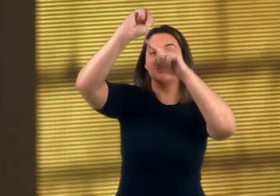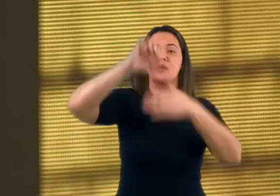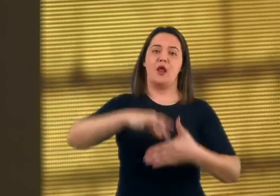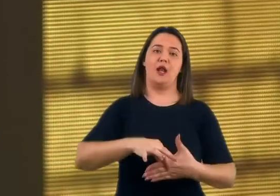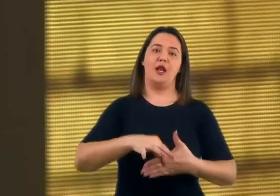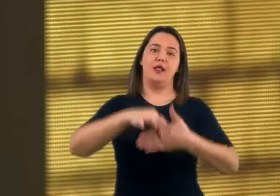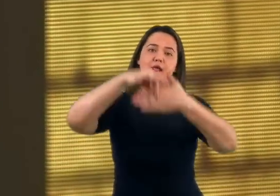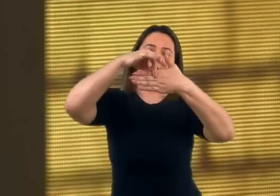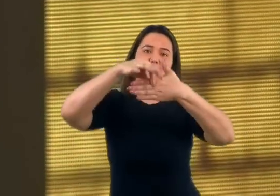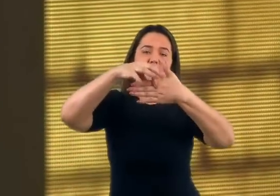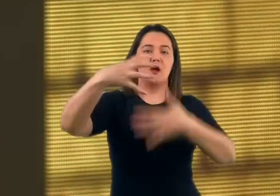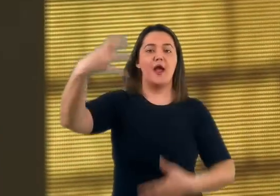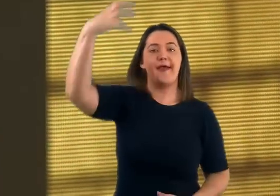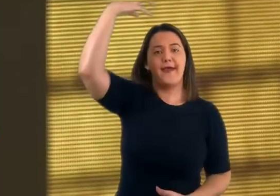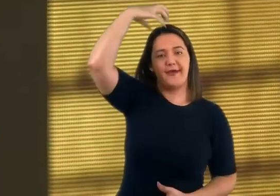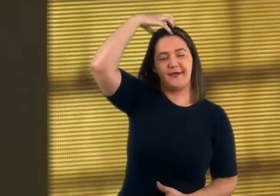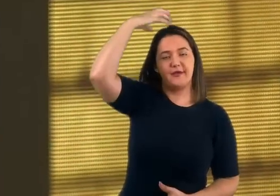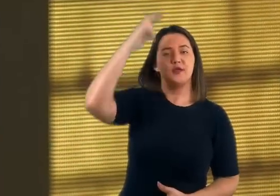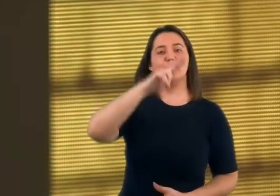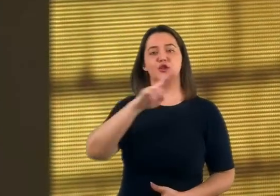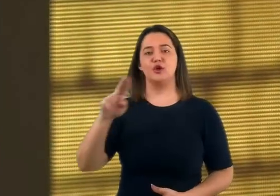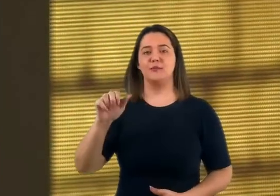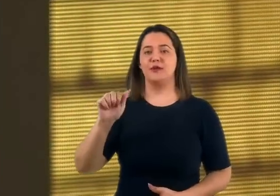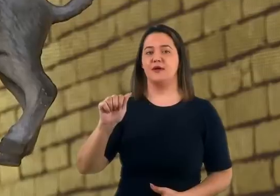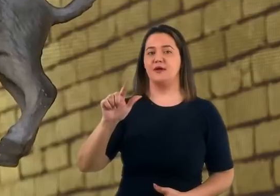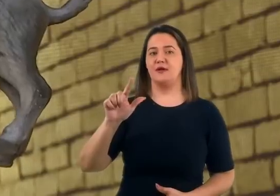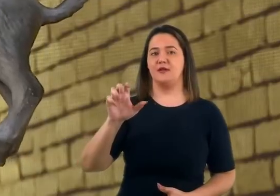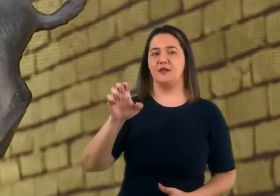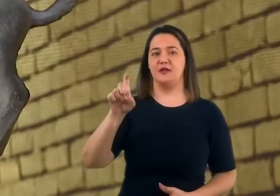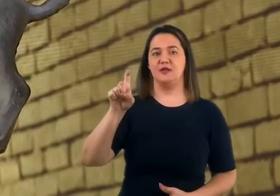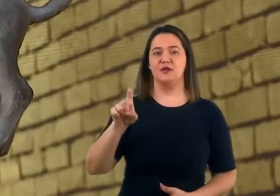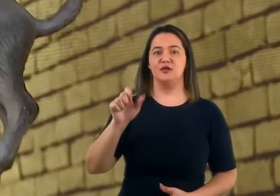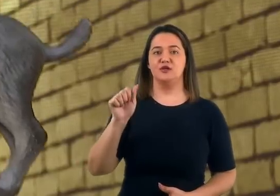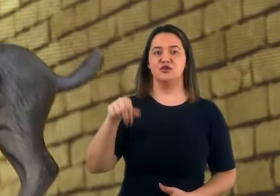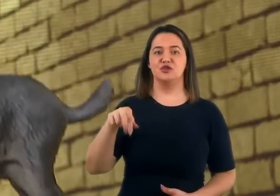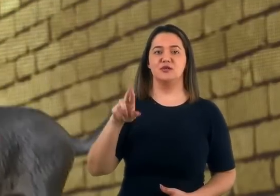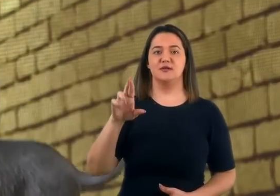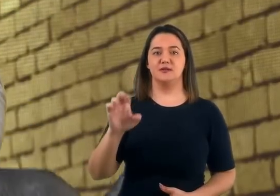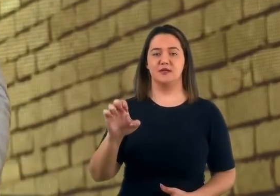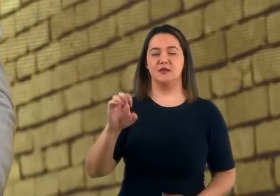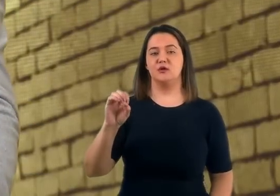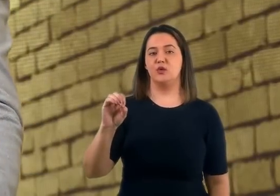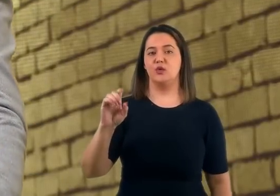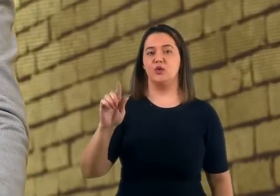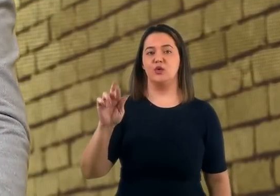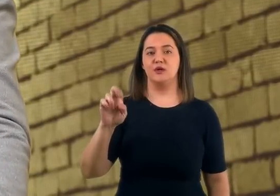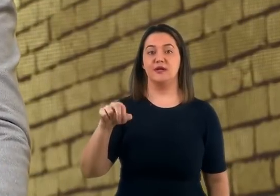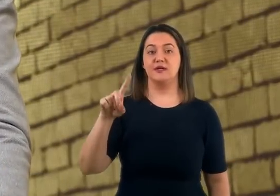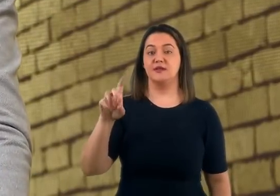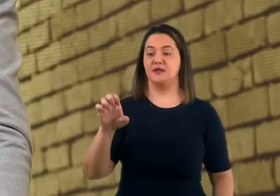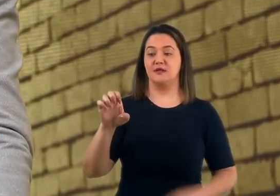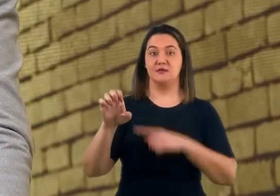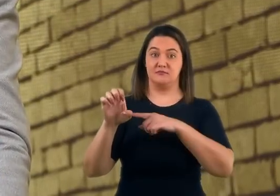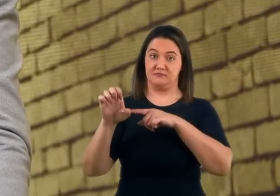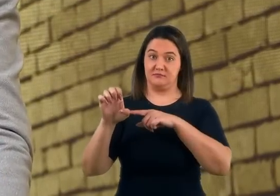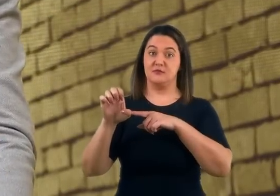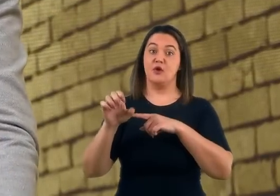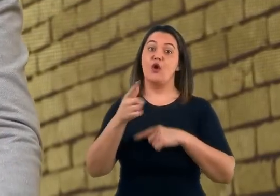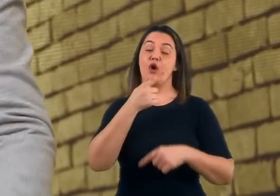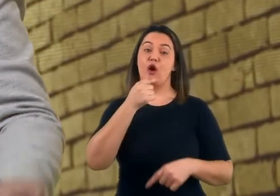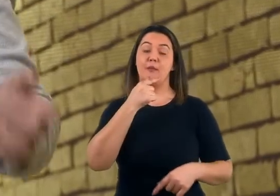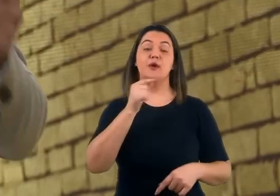seu grande rei, Alexandre o Grande, de modo que, se ele acabaria se quebrando de